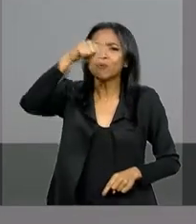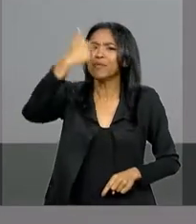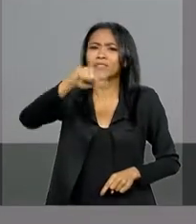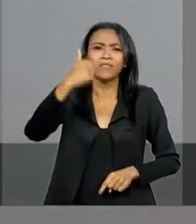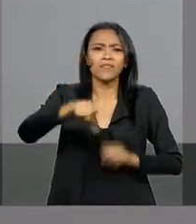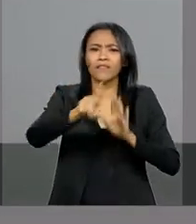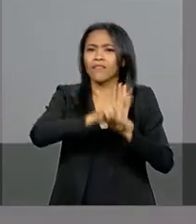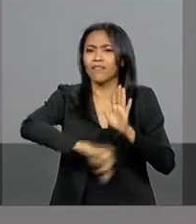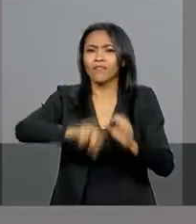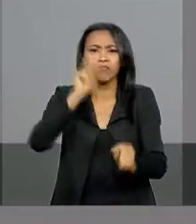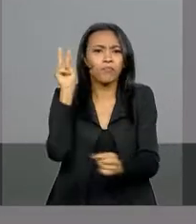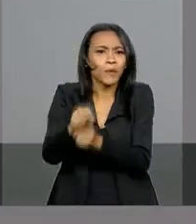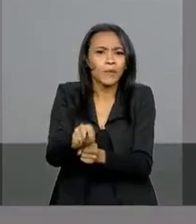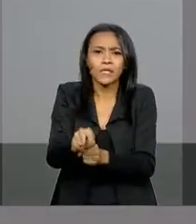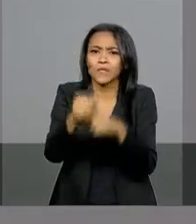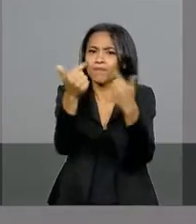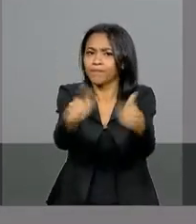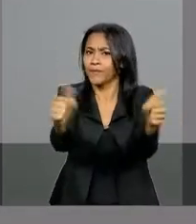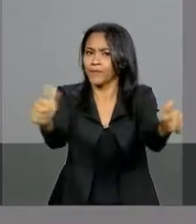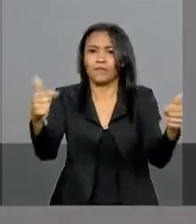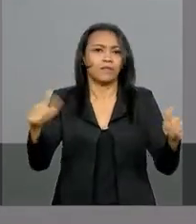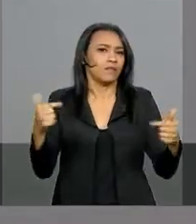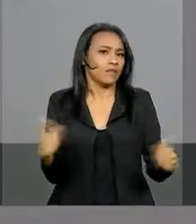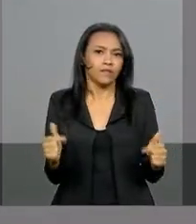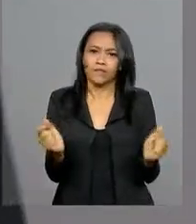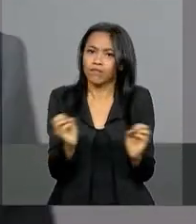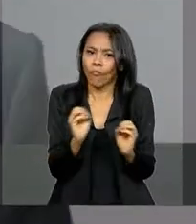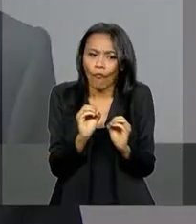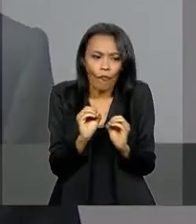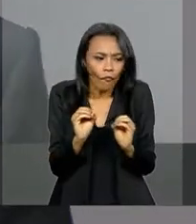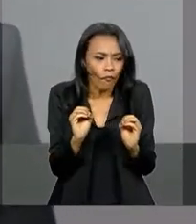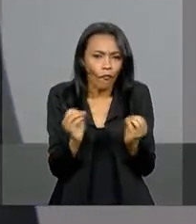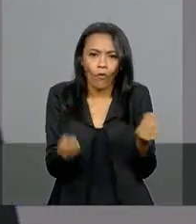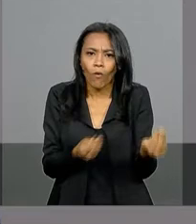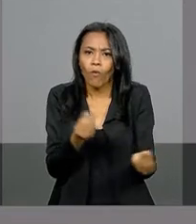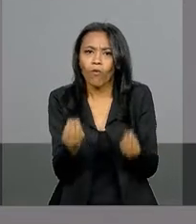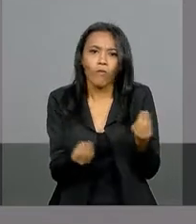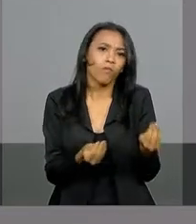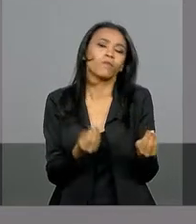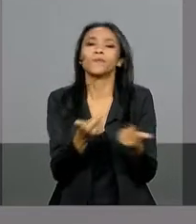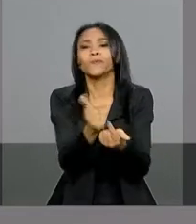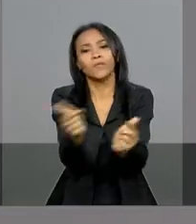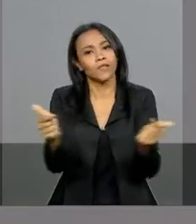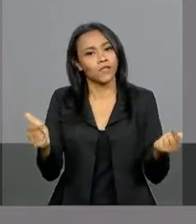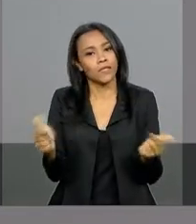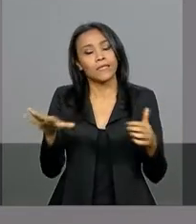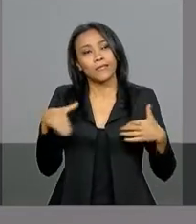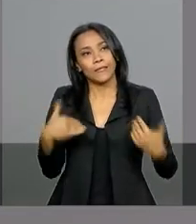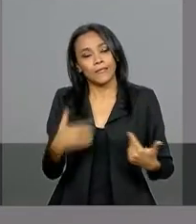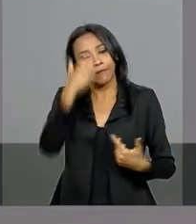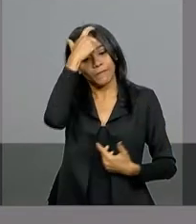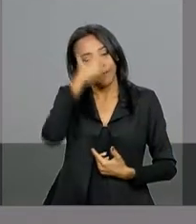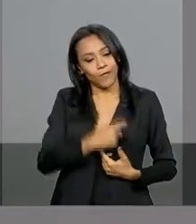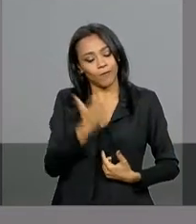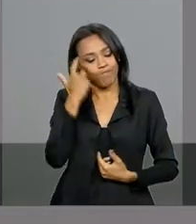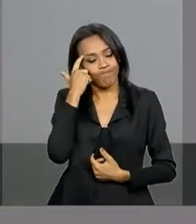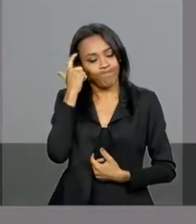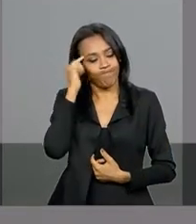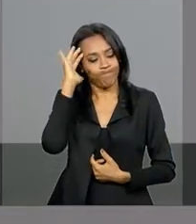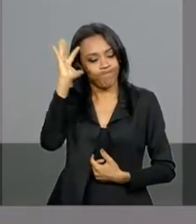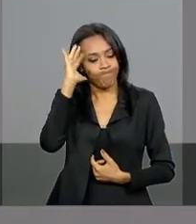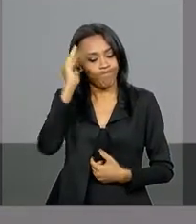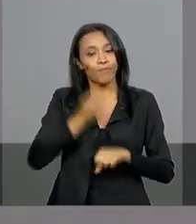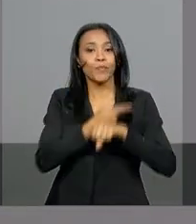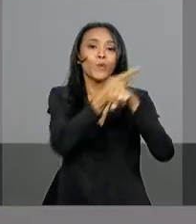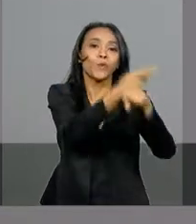nós não tínhamos ainda as medidas cautelares protetivos então procurei doutor fernando orientador